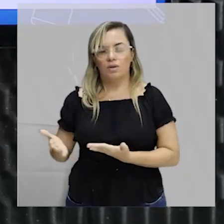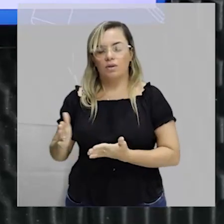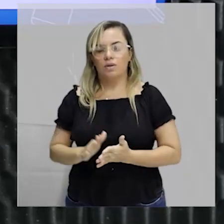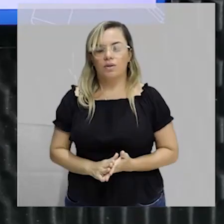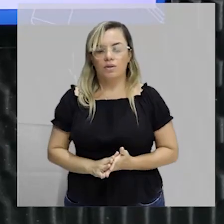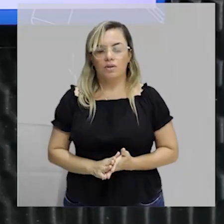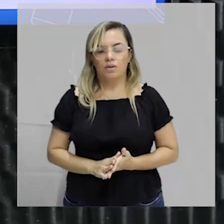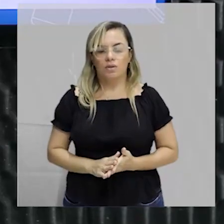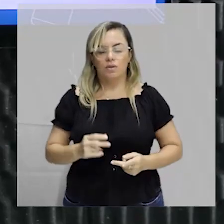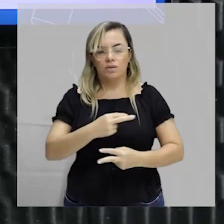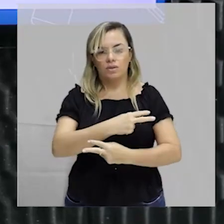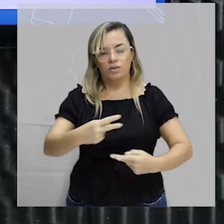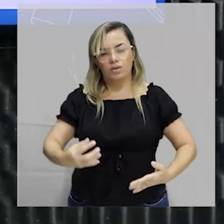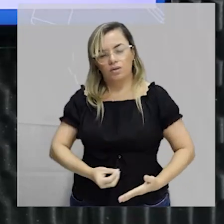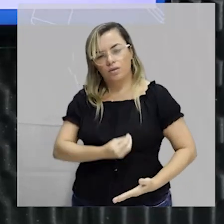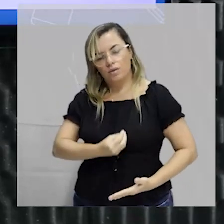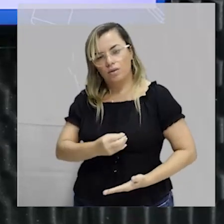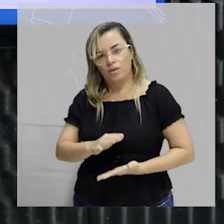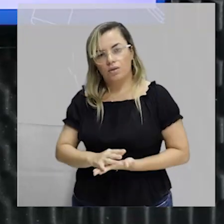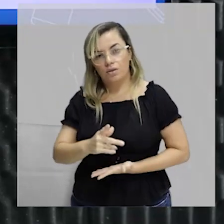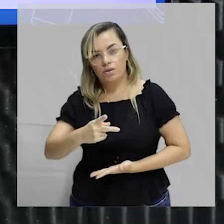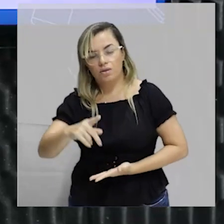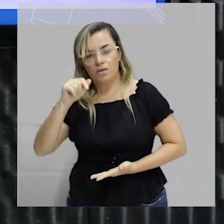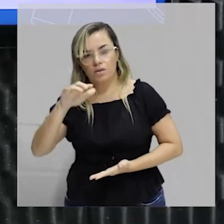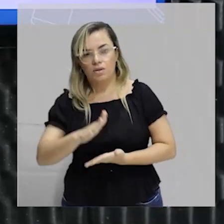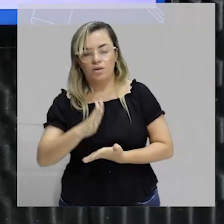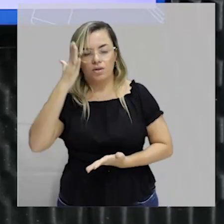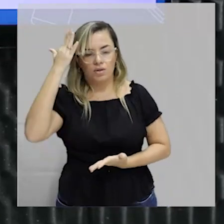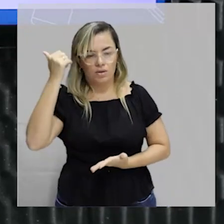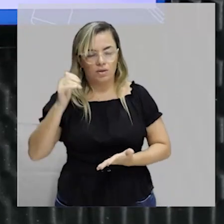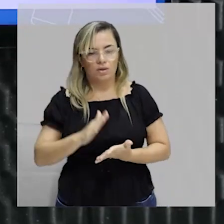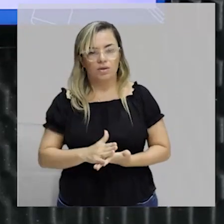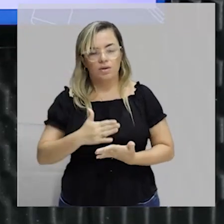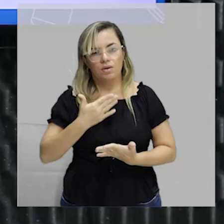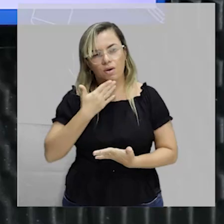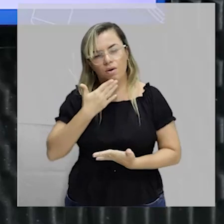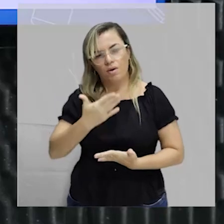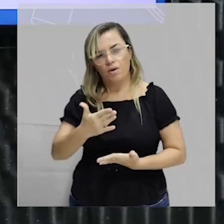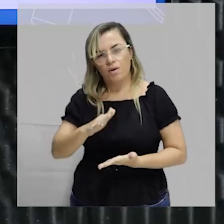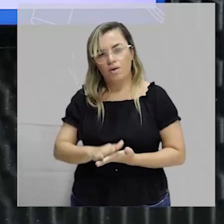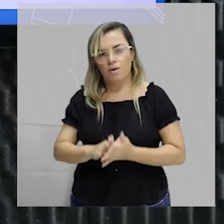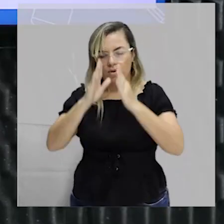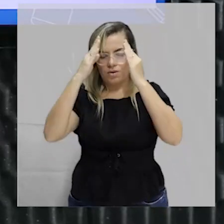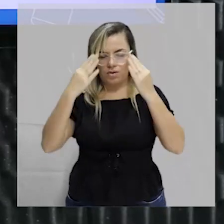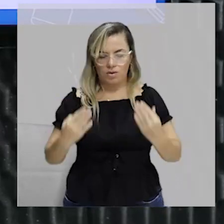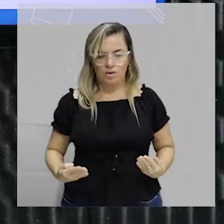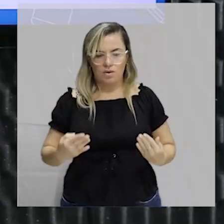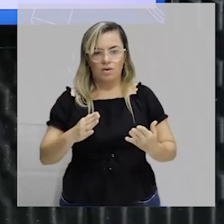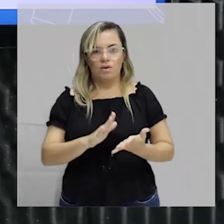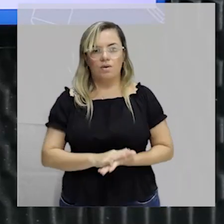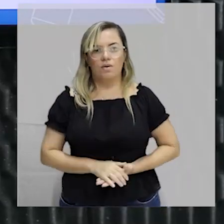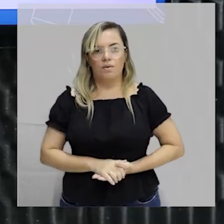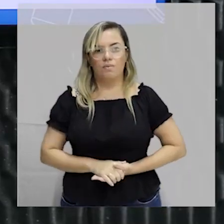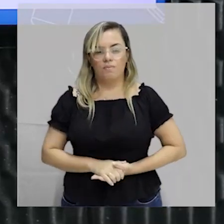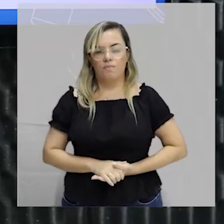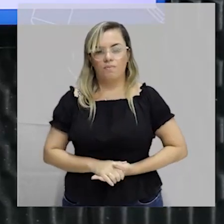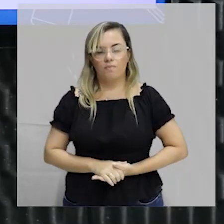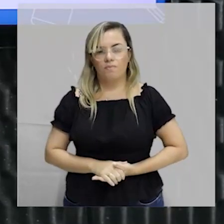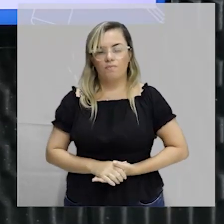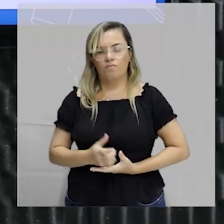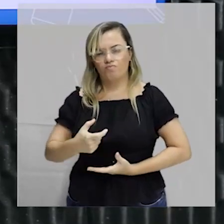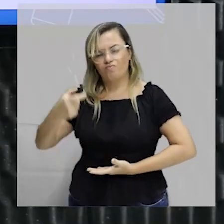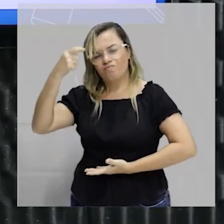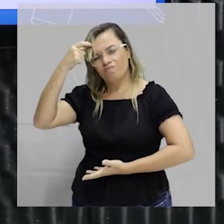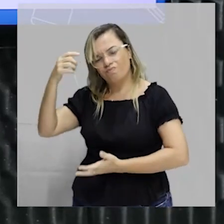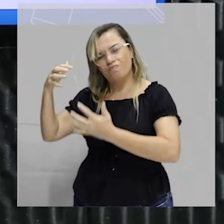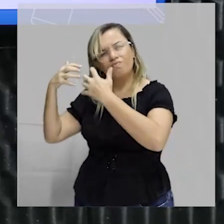indivíduos? Para você saber disso, eu peço para você analisar a seguinte reflexão,